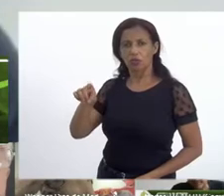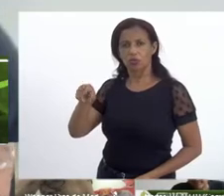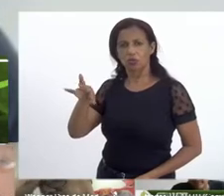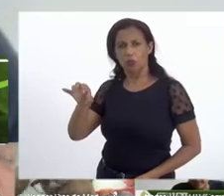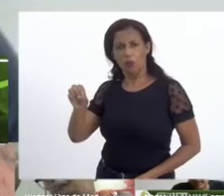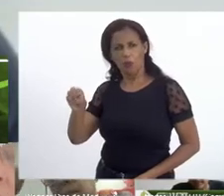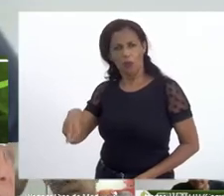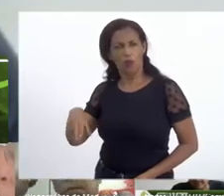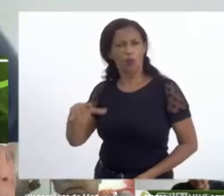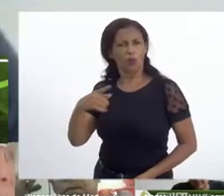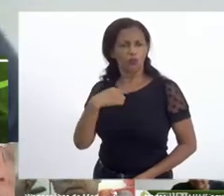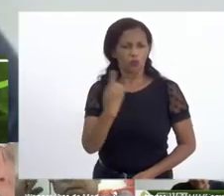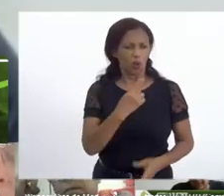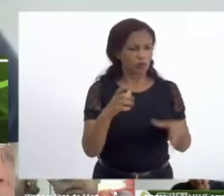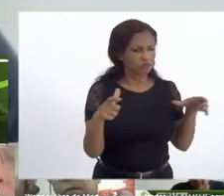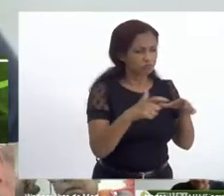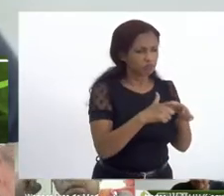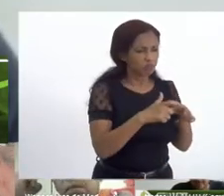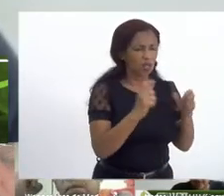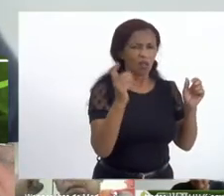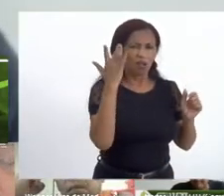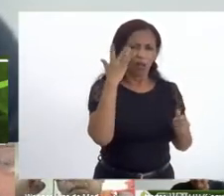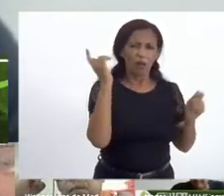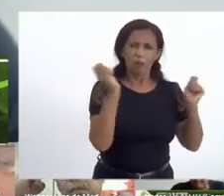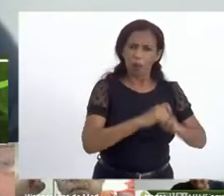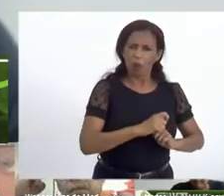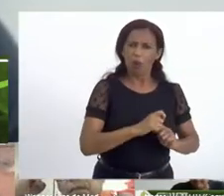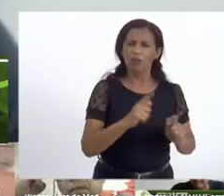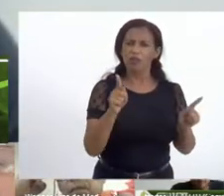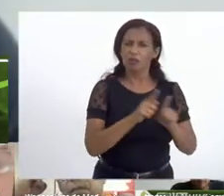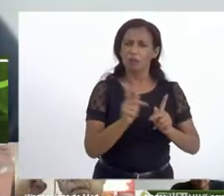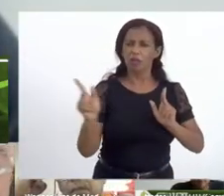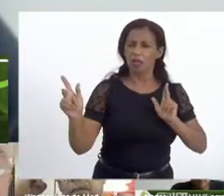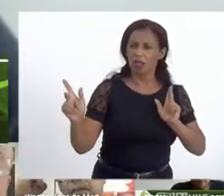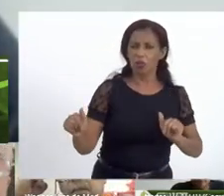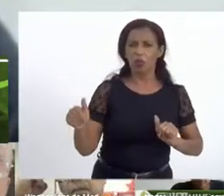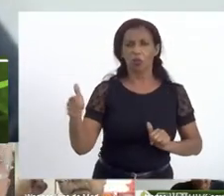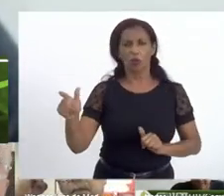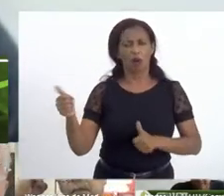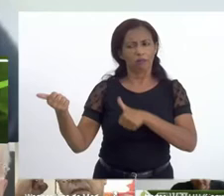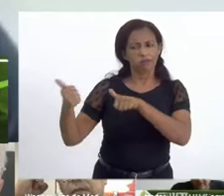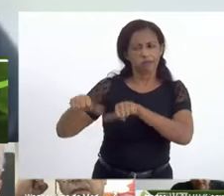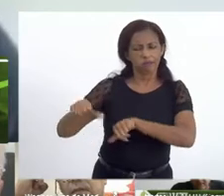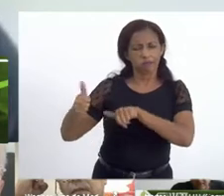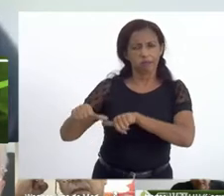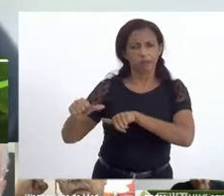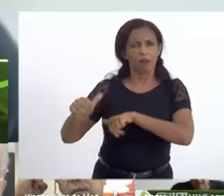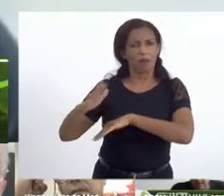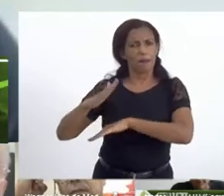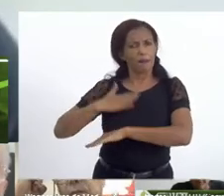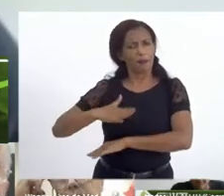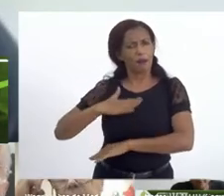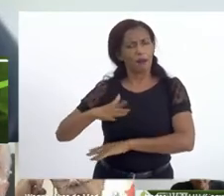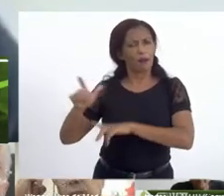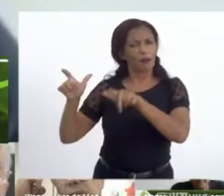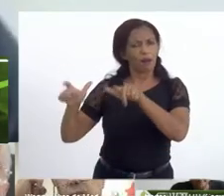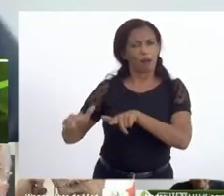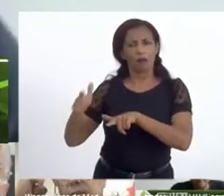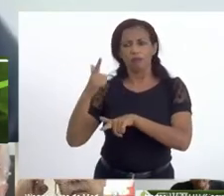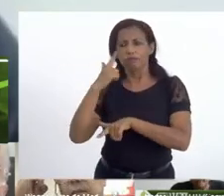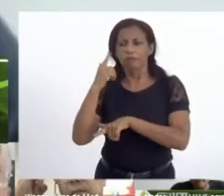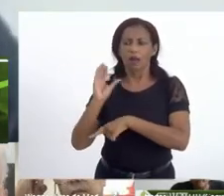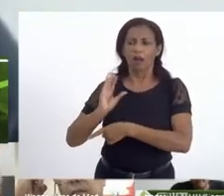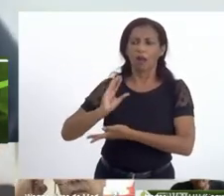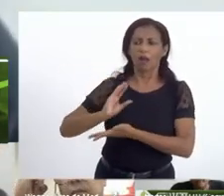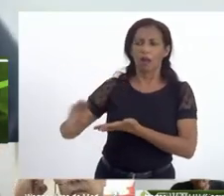achamos que poderia ter feito, pode ser feito uma análise com mais calma, tentando